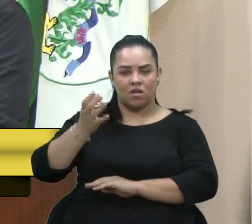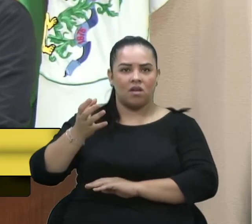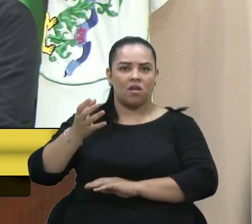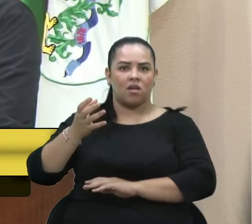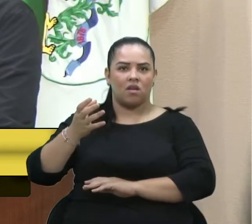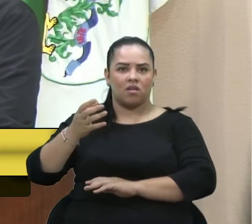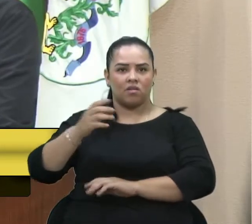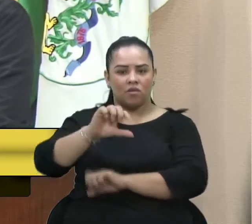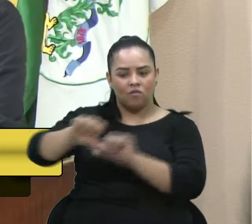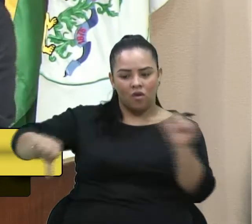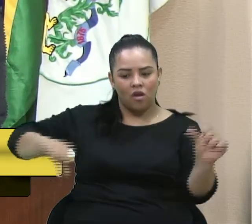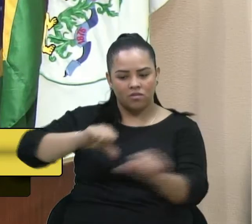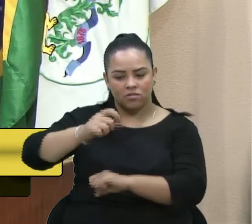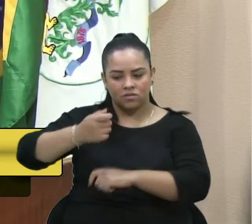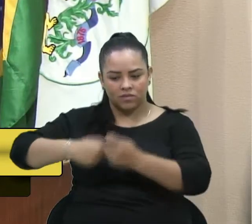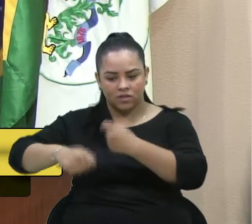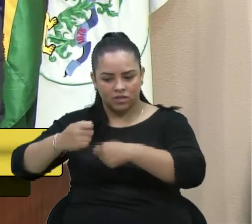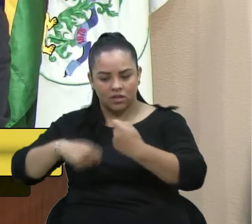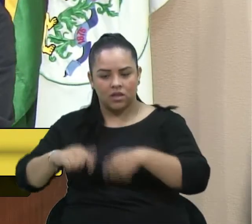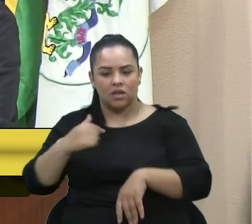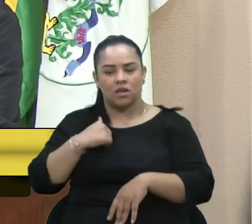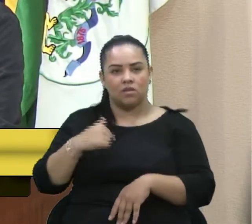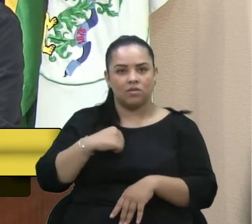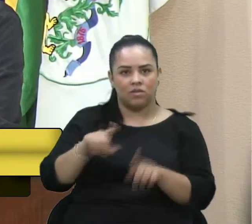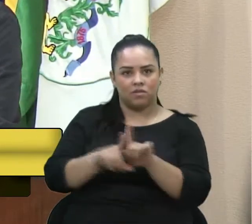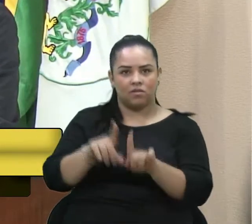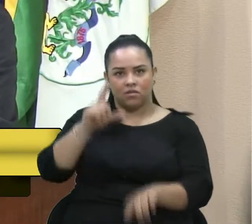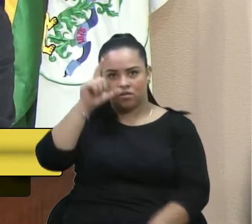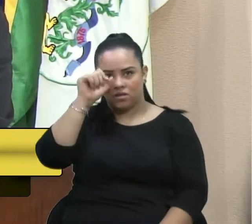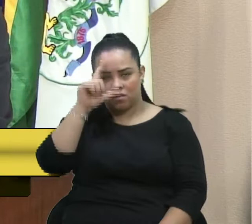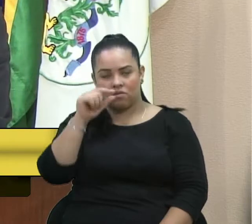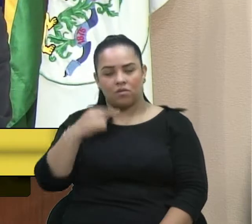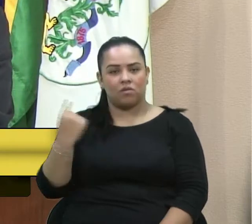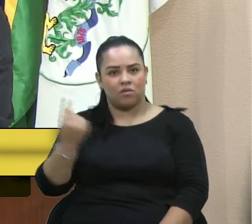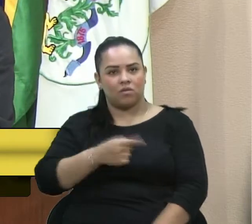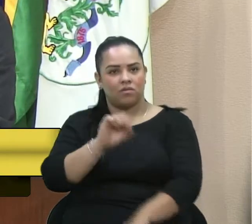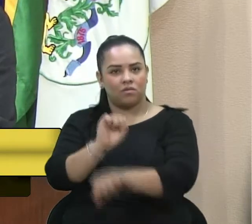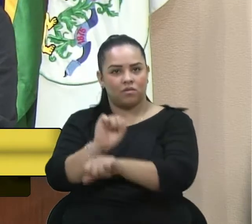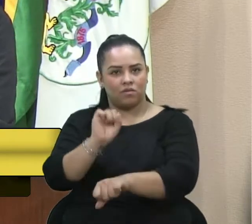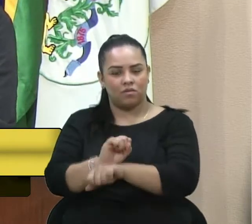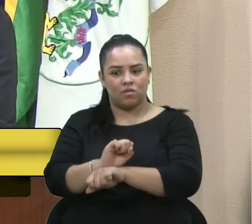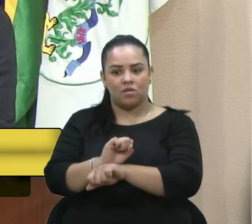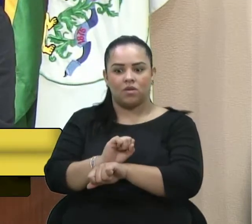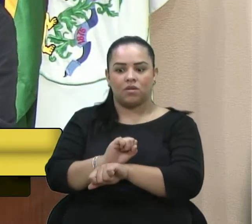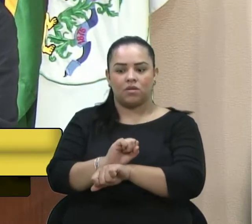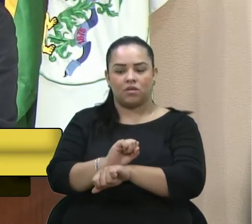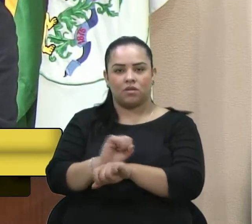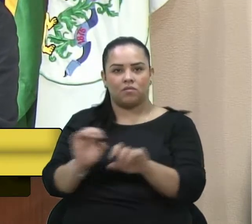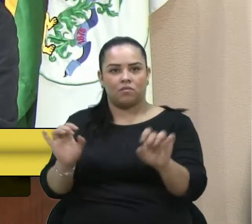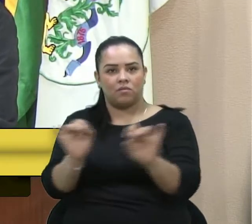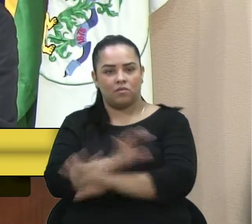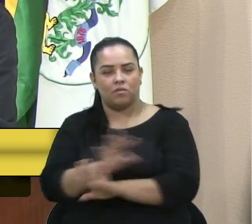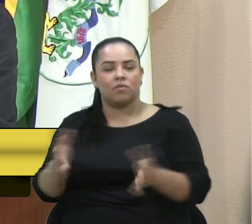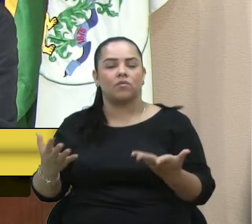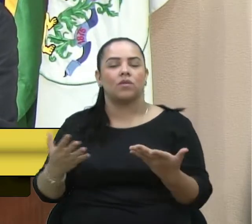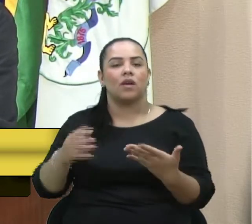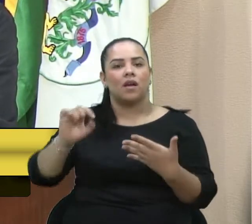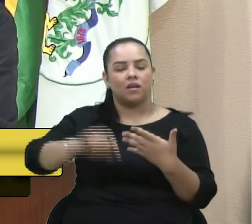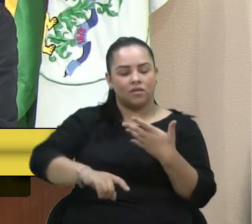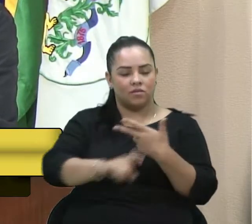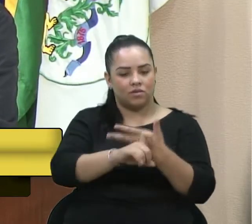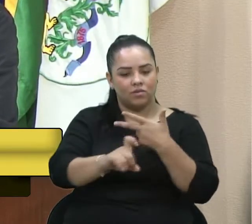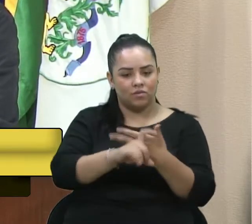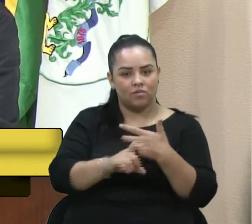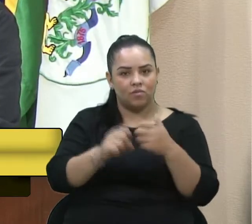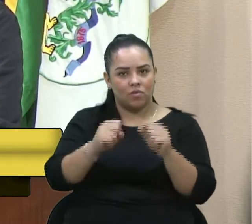vereador Scalco, entre outros vereadores, estamos aguardando de forma ansiosa que seja vinda aqui para a Câmara por parte do Executivo, que a gente